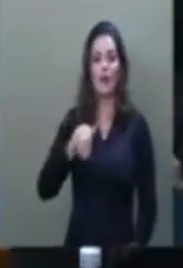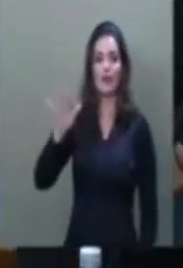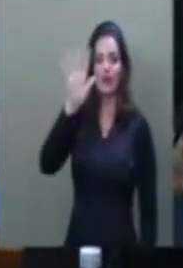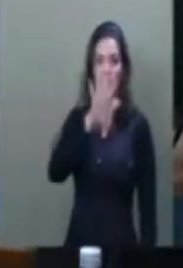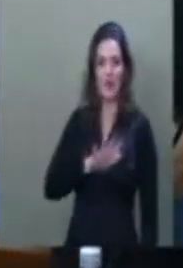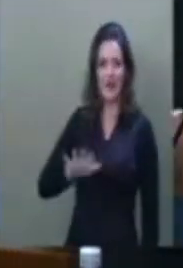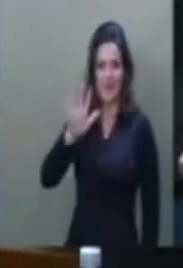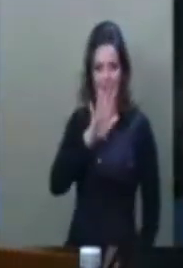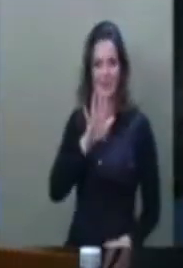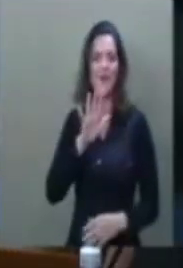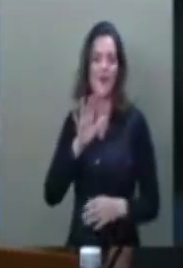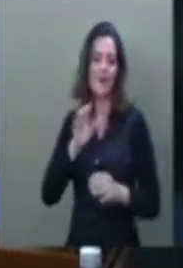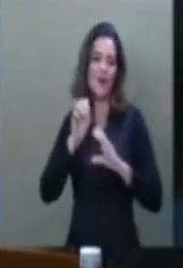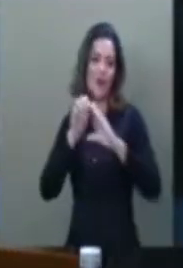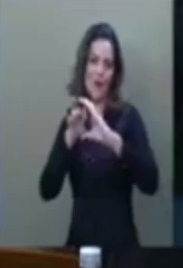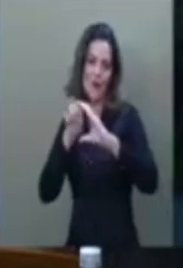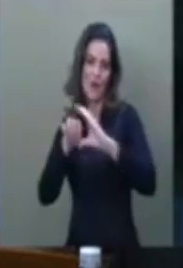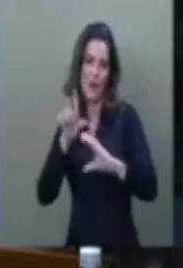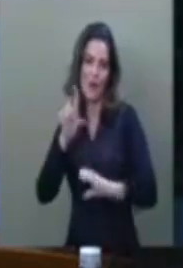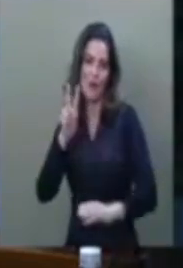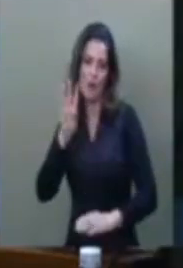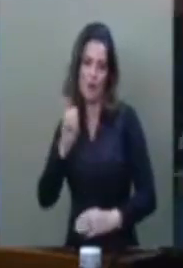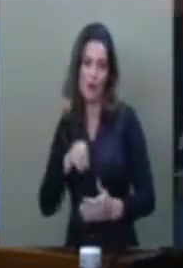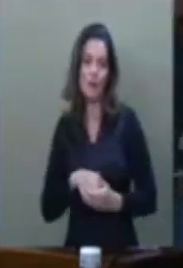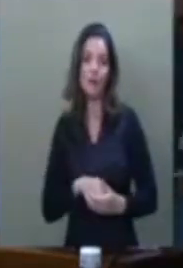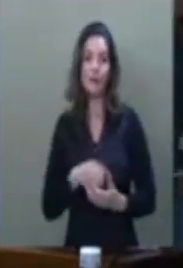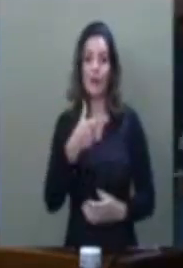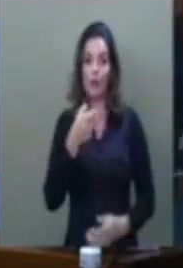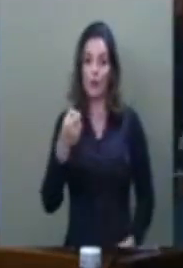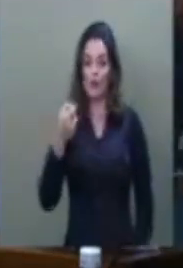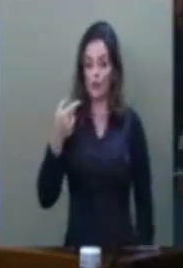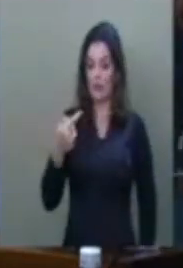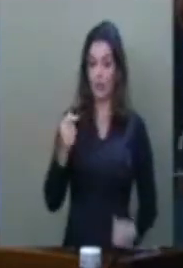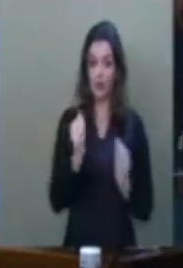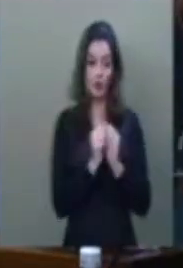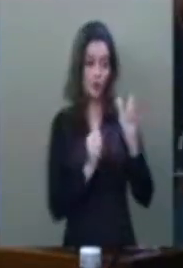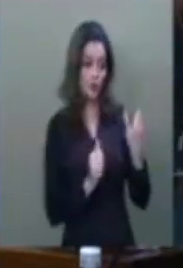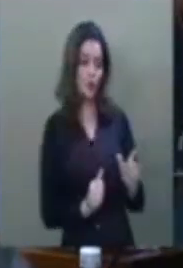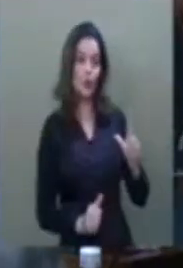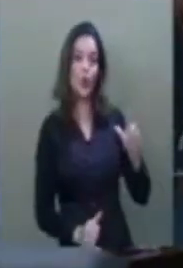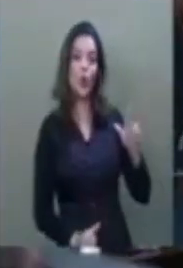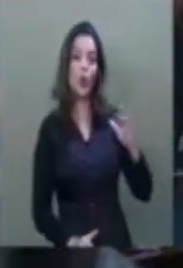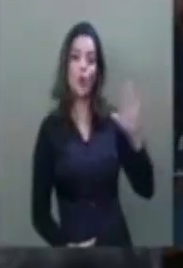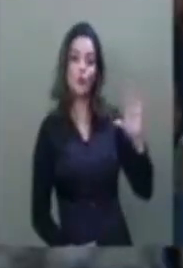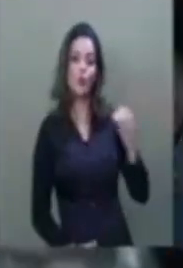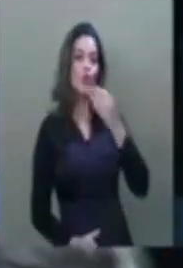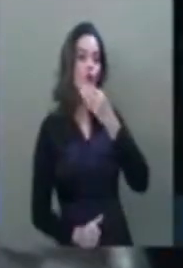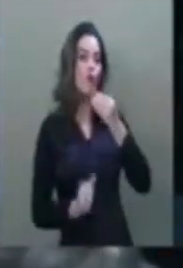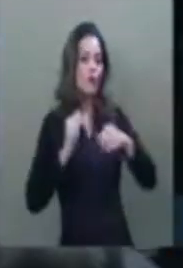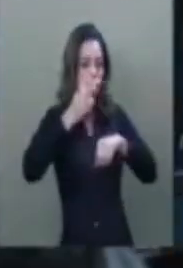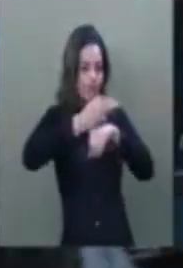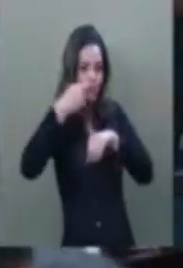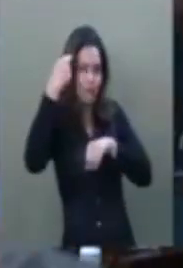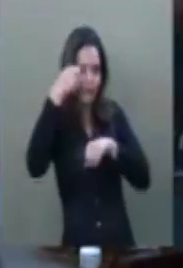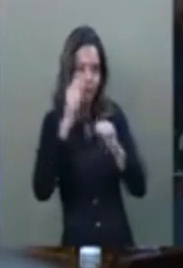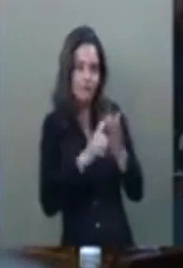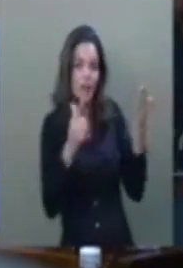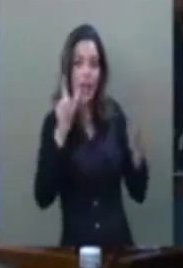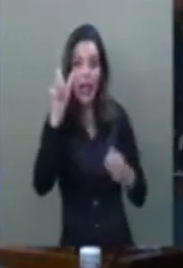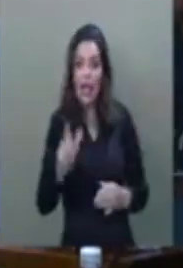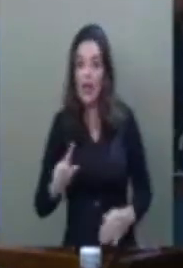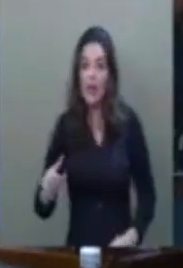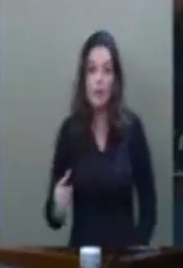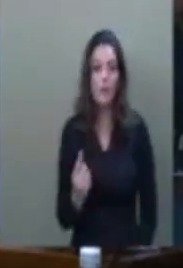2007, ao lado do repórter cinematográfico Lúcio Rodrigues, a jornalista realizou a